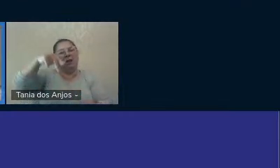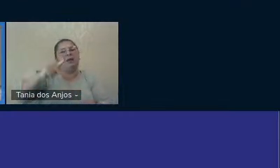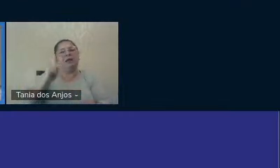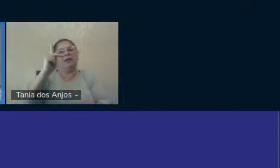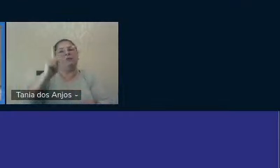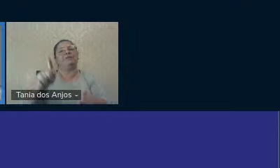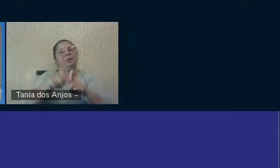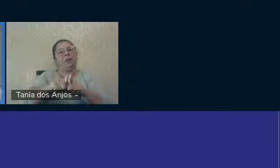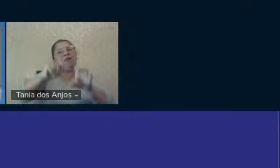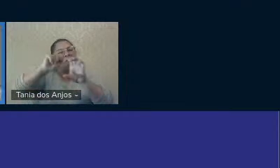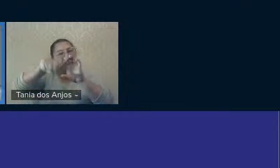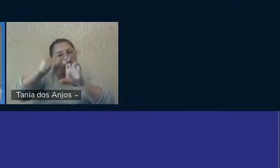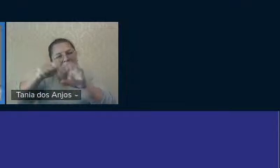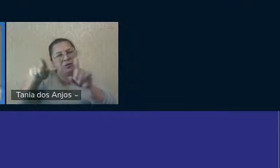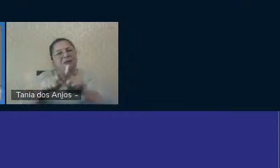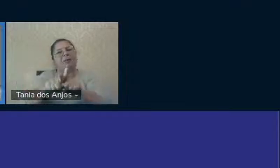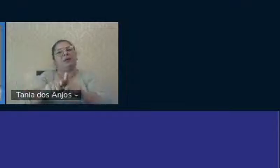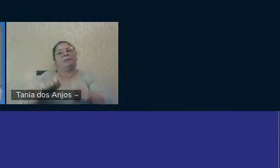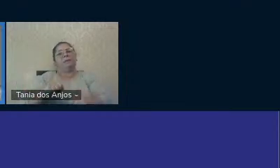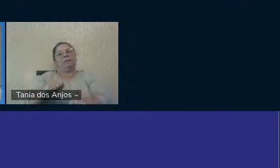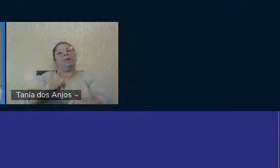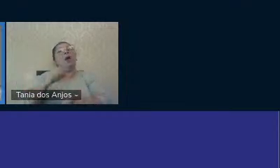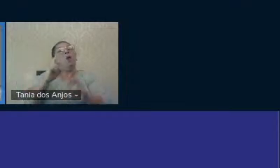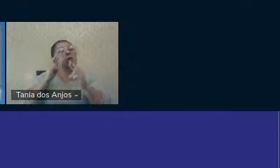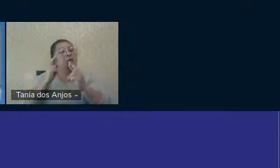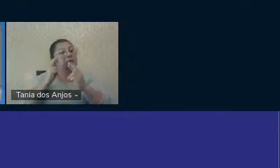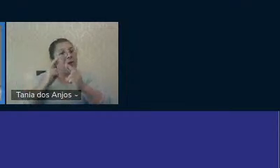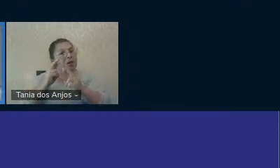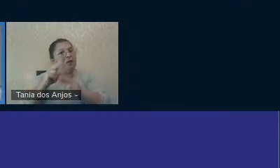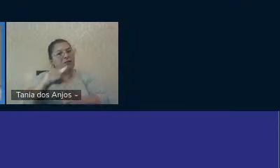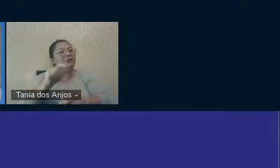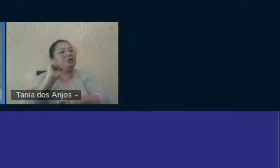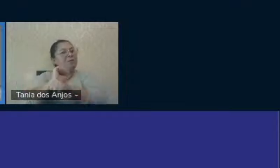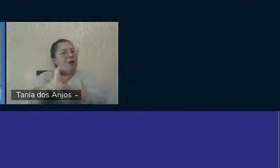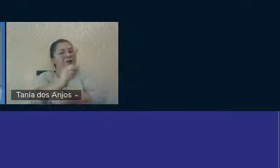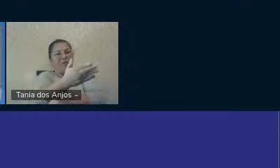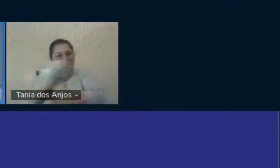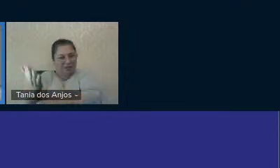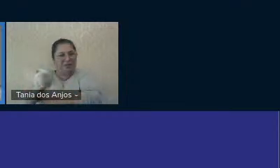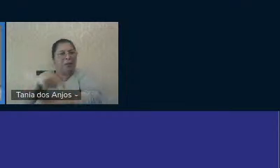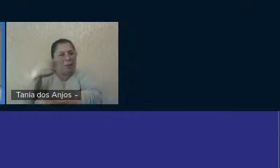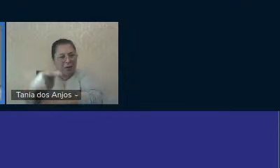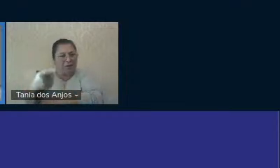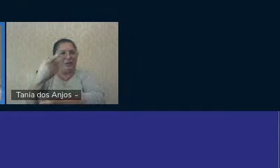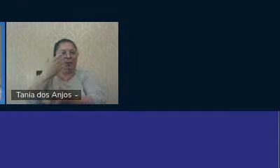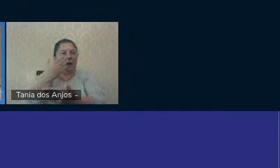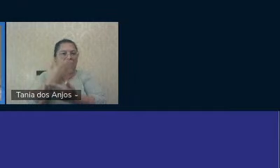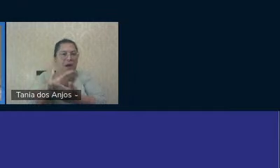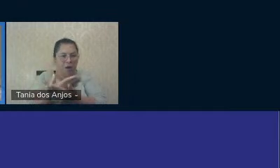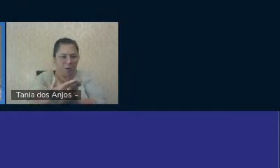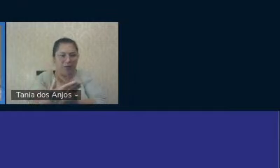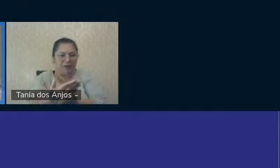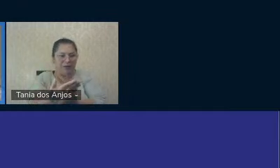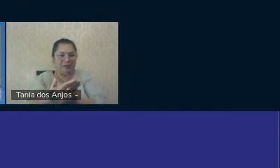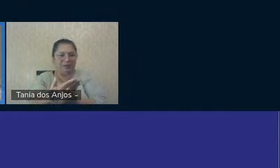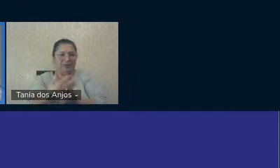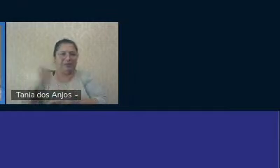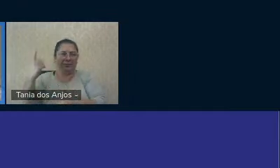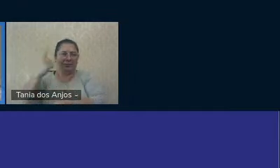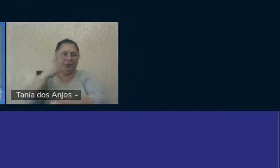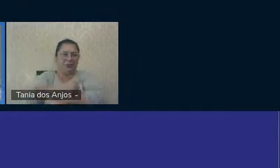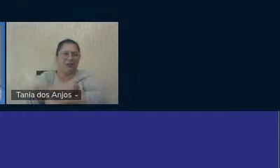de vídeos, tá bom? E eu espero vocês, então, na próxima aula,